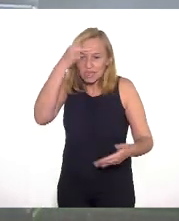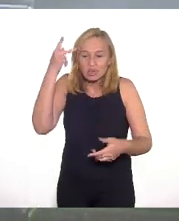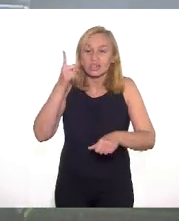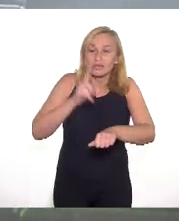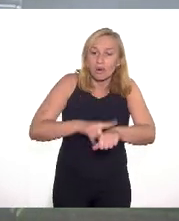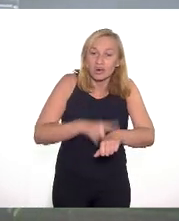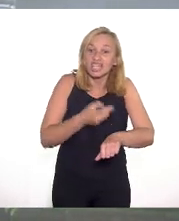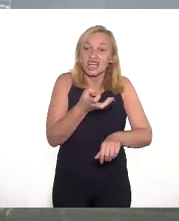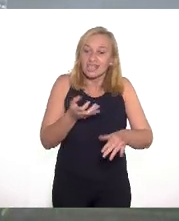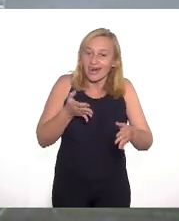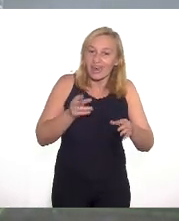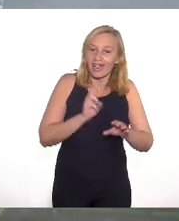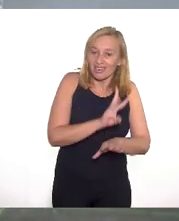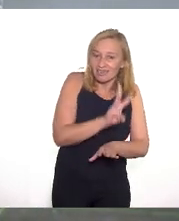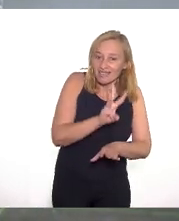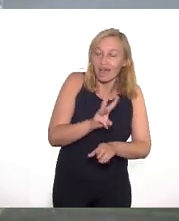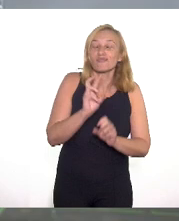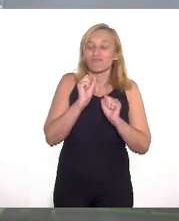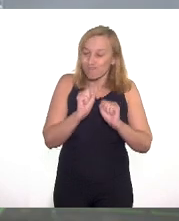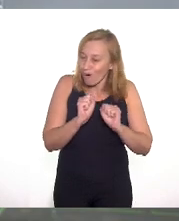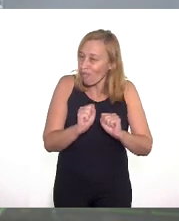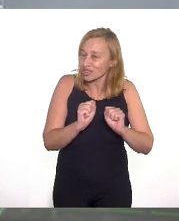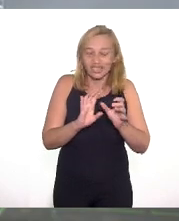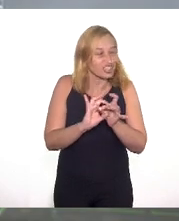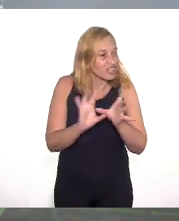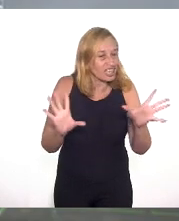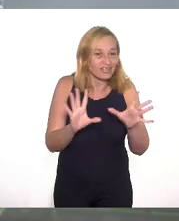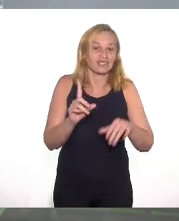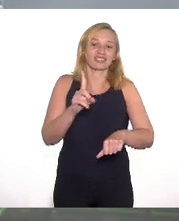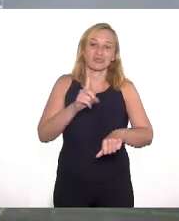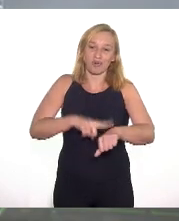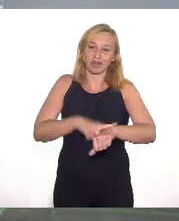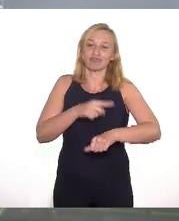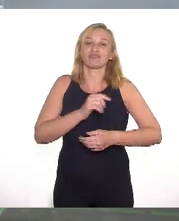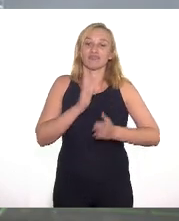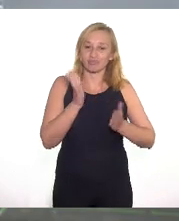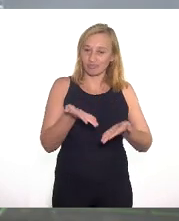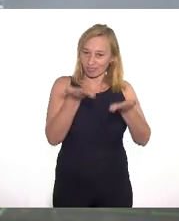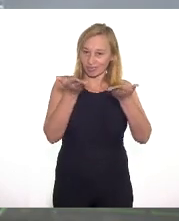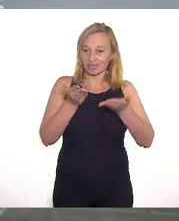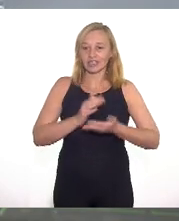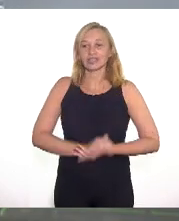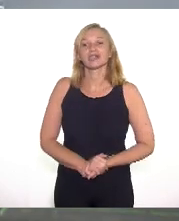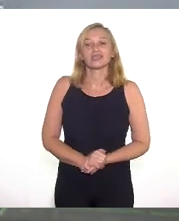que quiser acessar, já vai poder acessar nesse exato momento. Por favor.